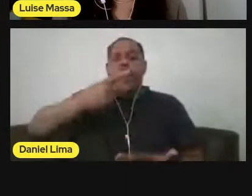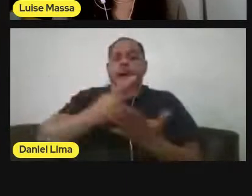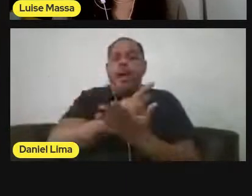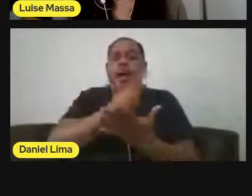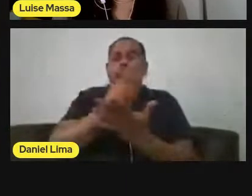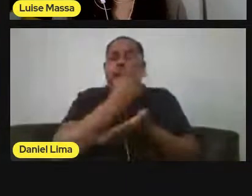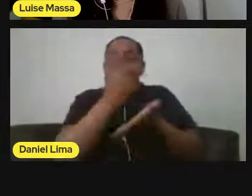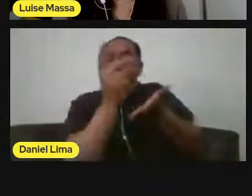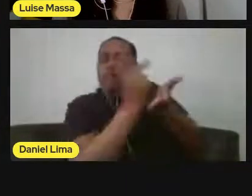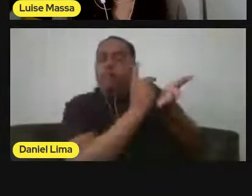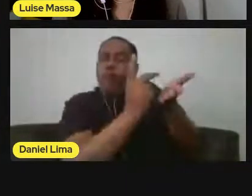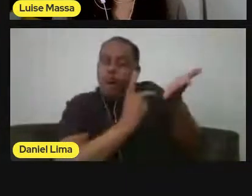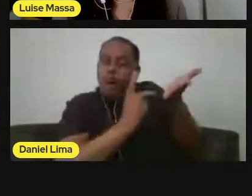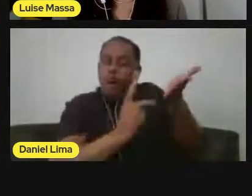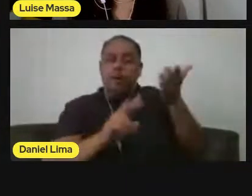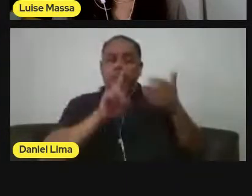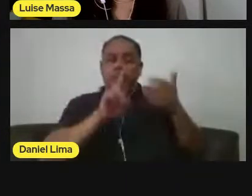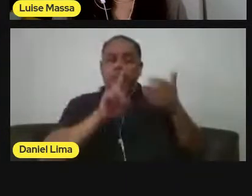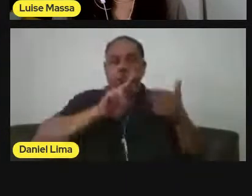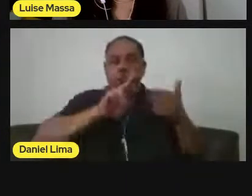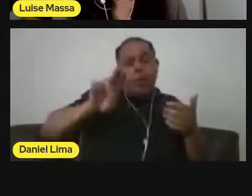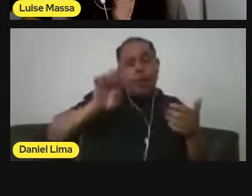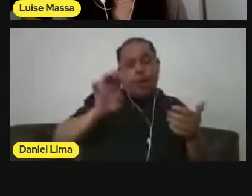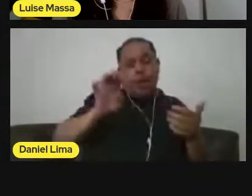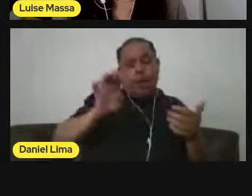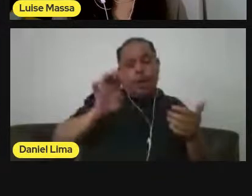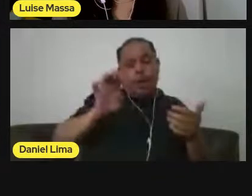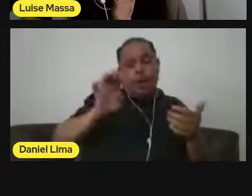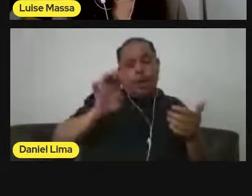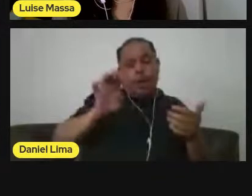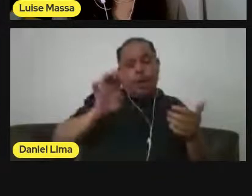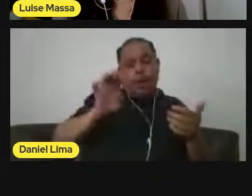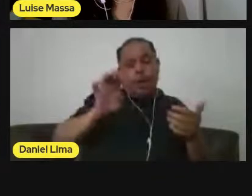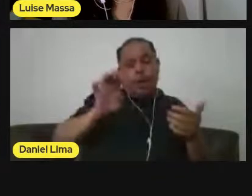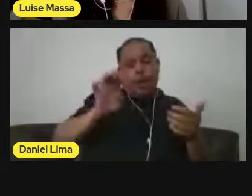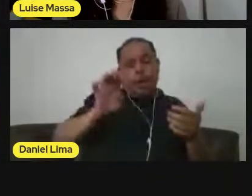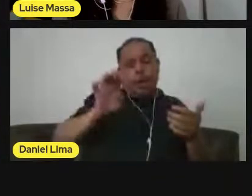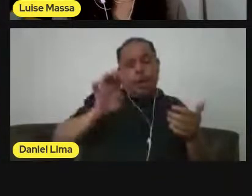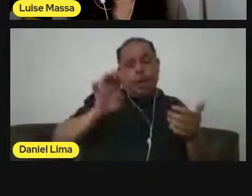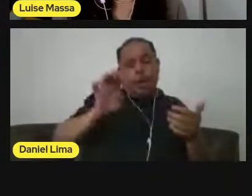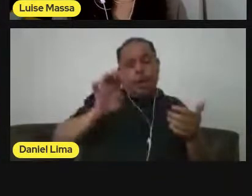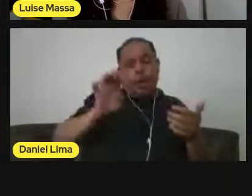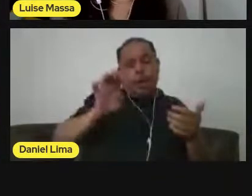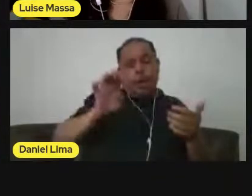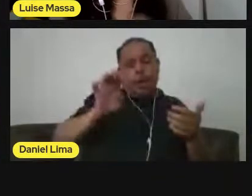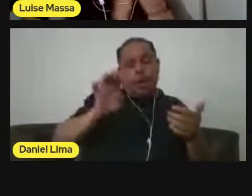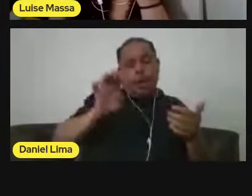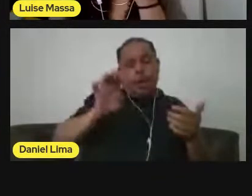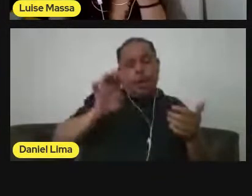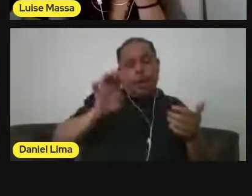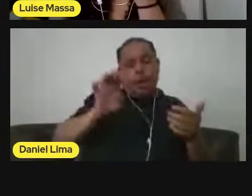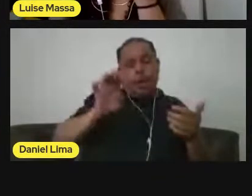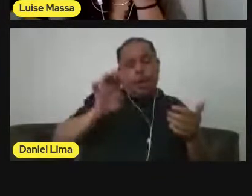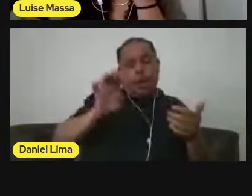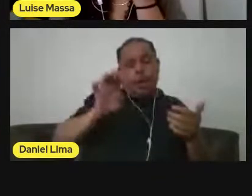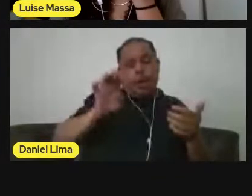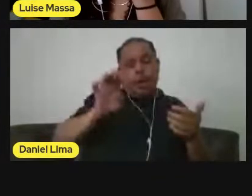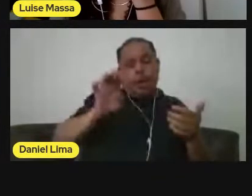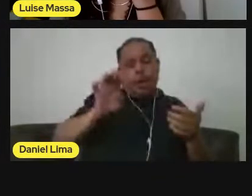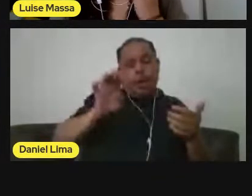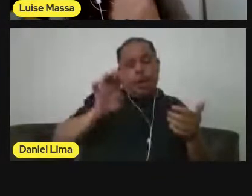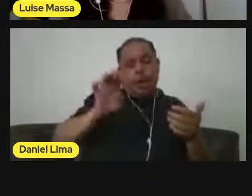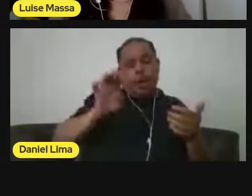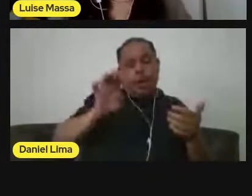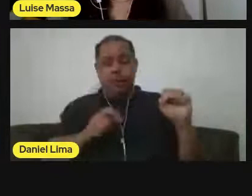E o Bernardo Soares é um caso sui generis, porque para já há quem